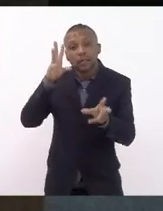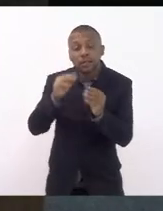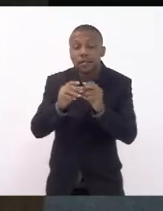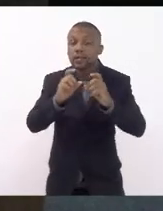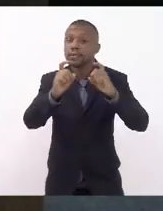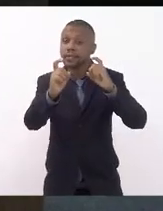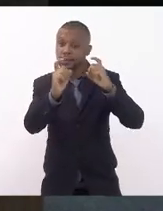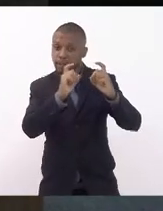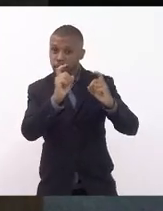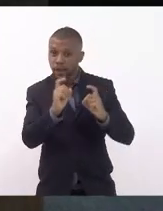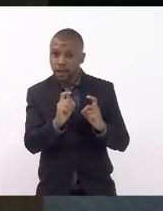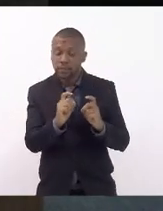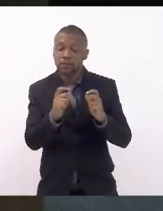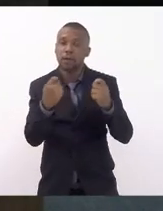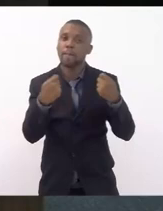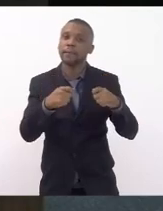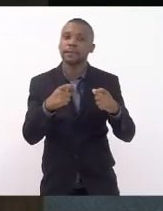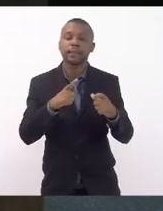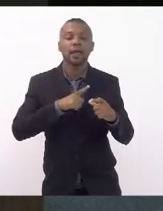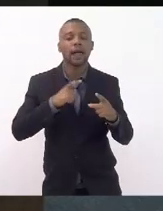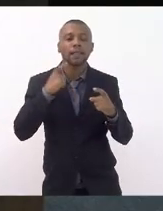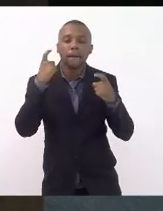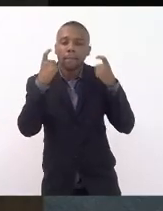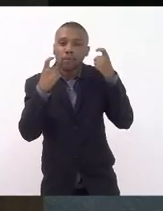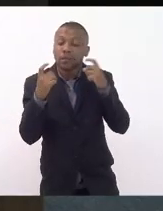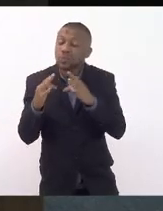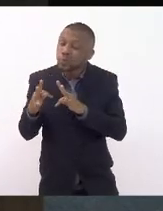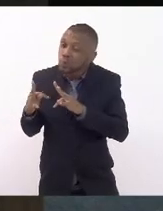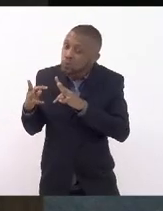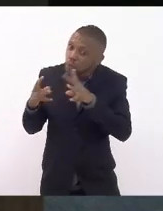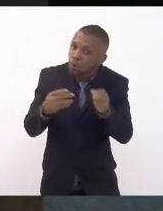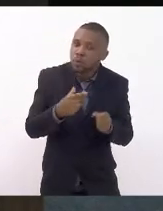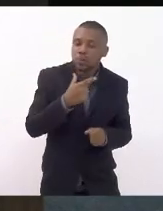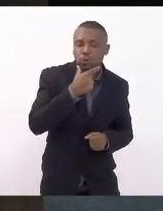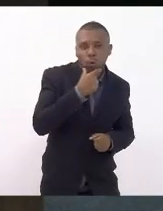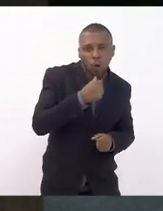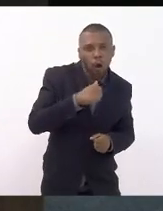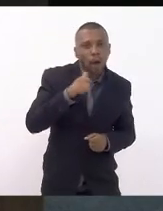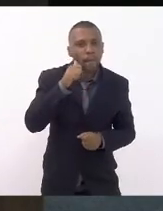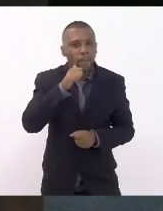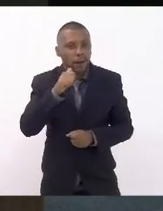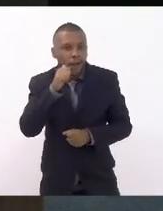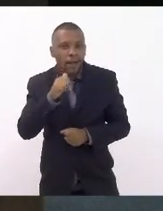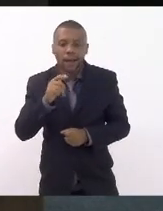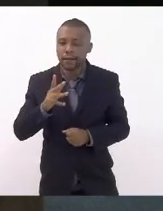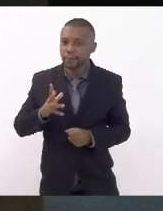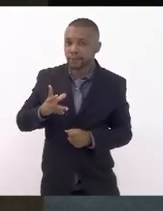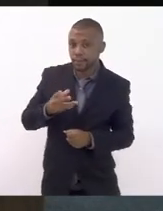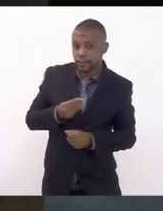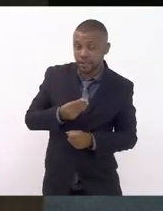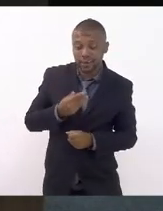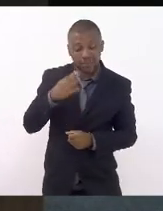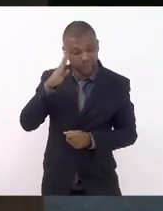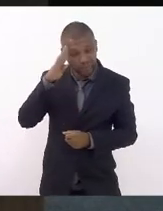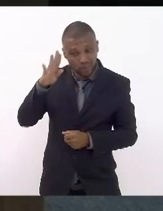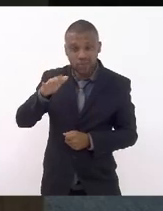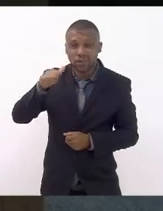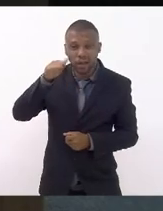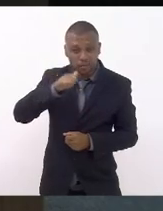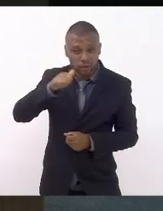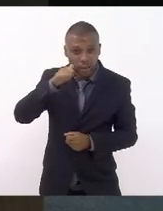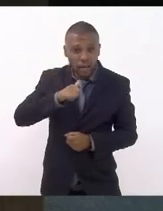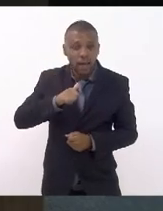deve preocupar todos, todas e todos. Afinal de contas, as mulheres, meninas